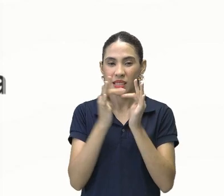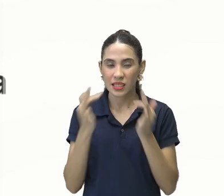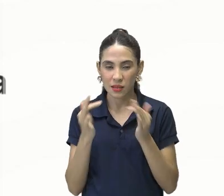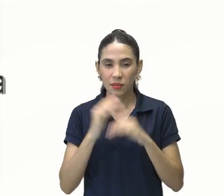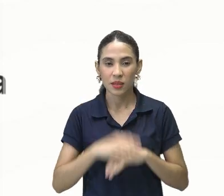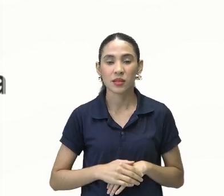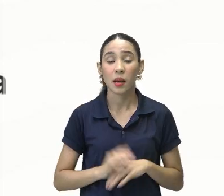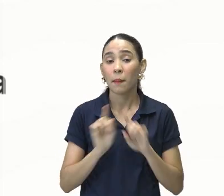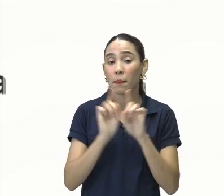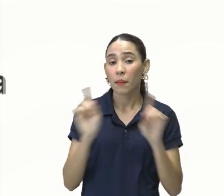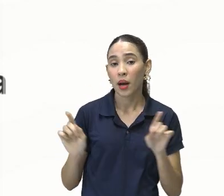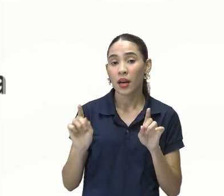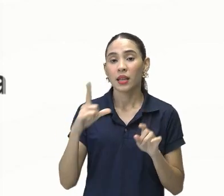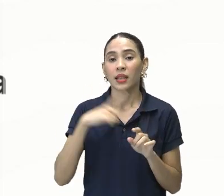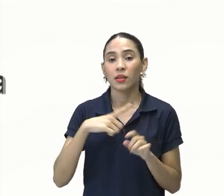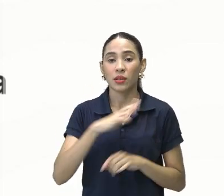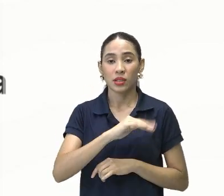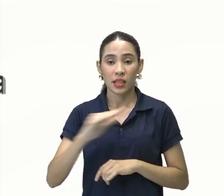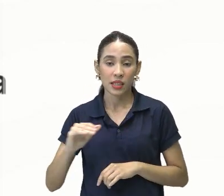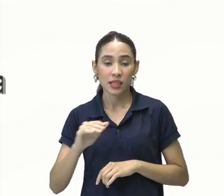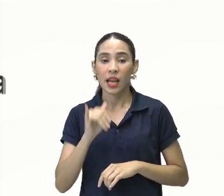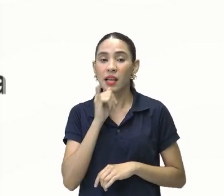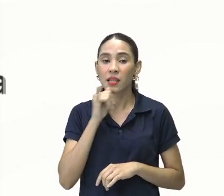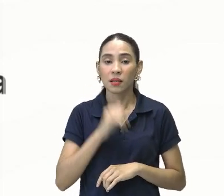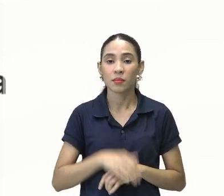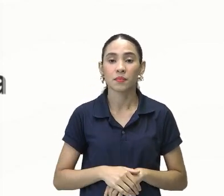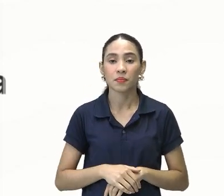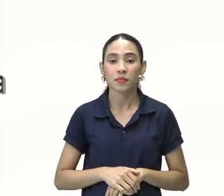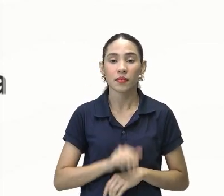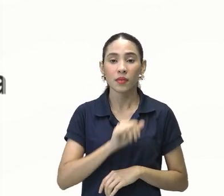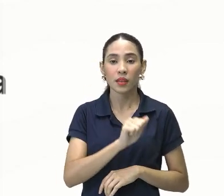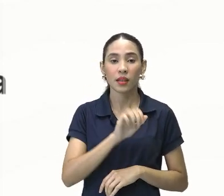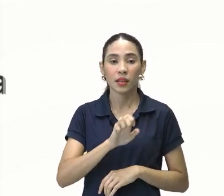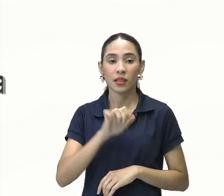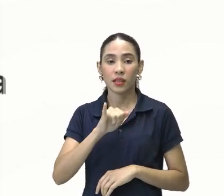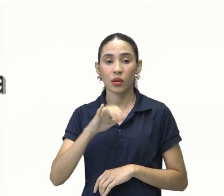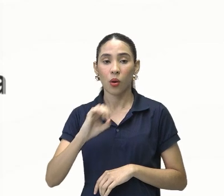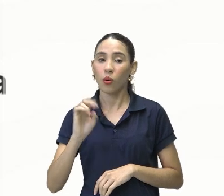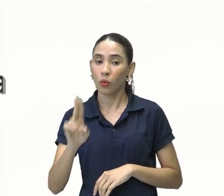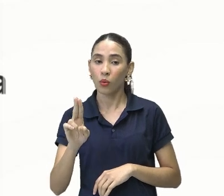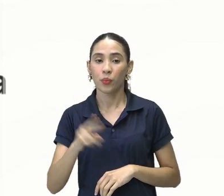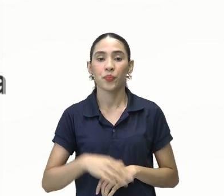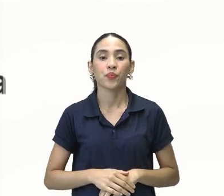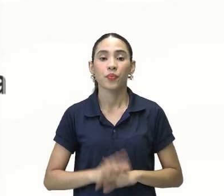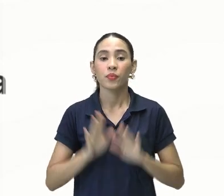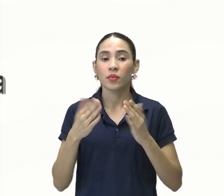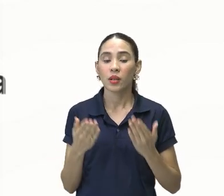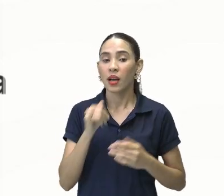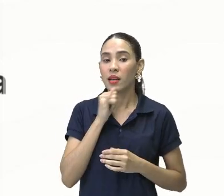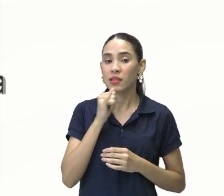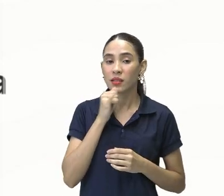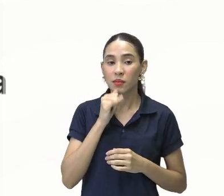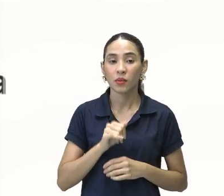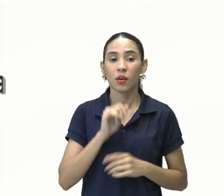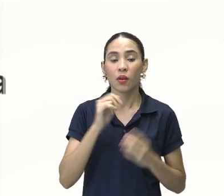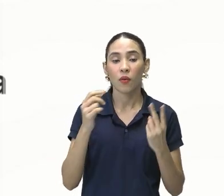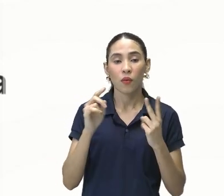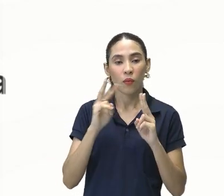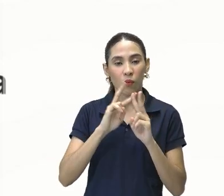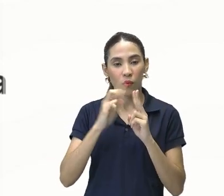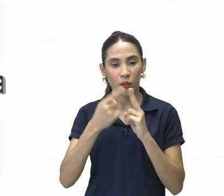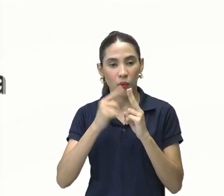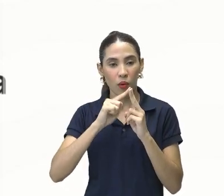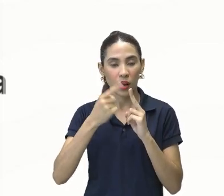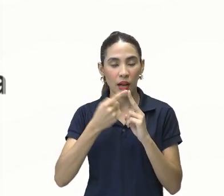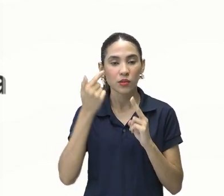simples. Porém, considere as crianças como, né, A, E, I, O, U, ou seja, as nossas vogais, só para a gente